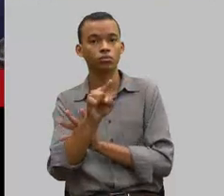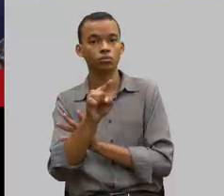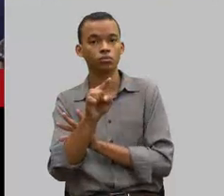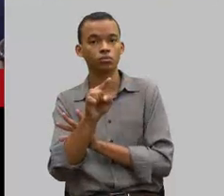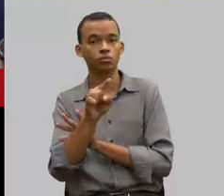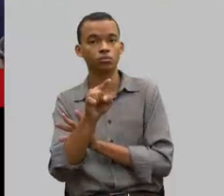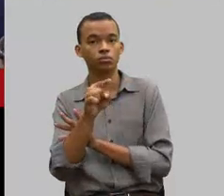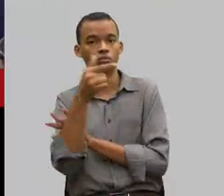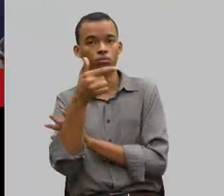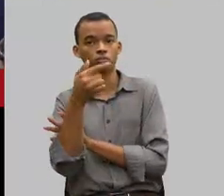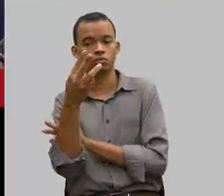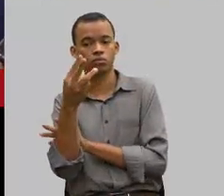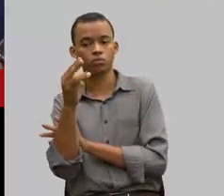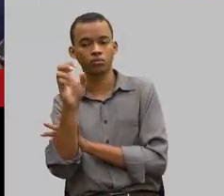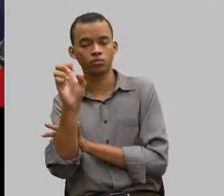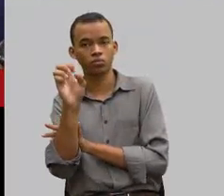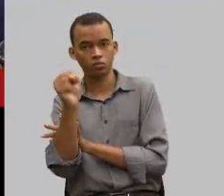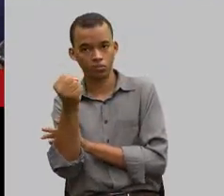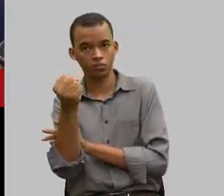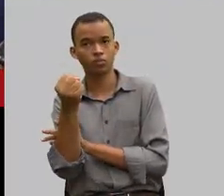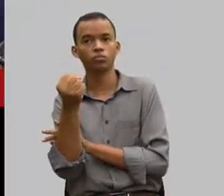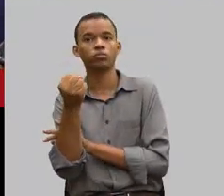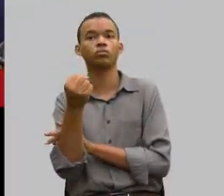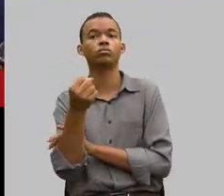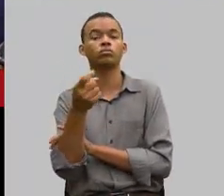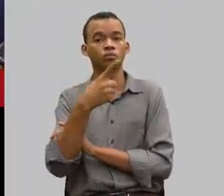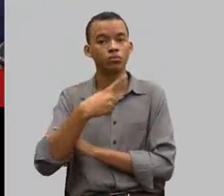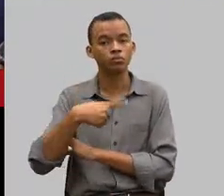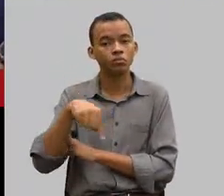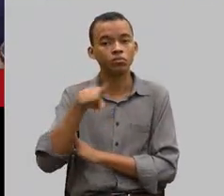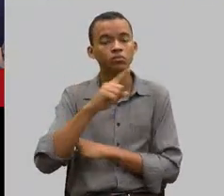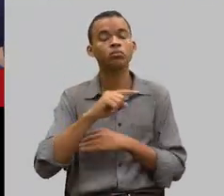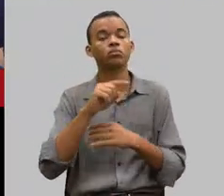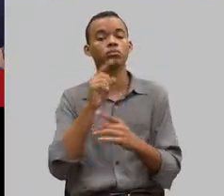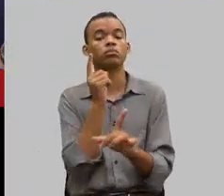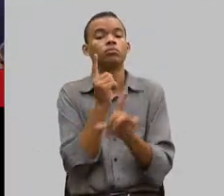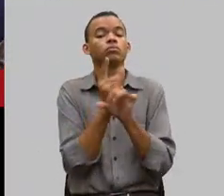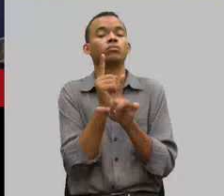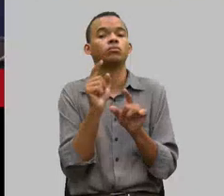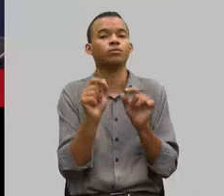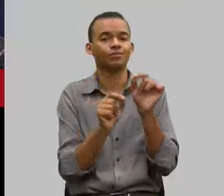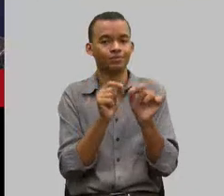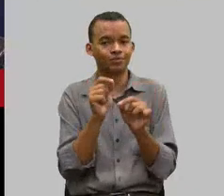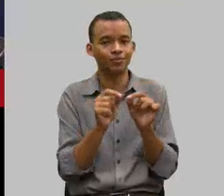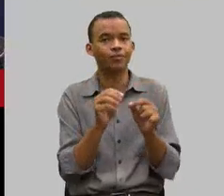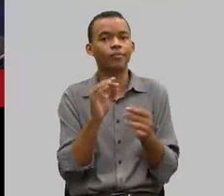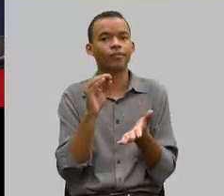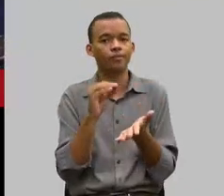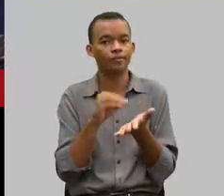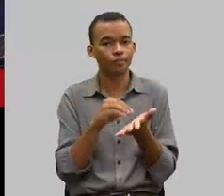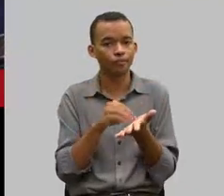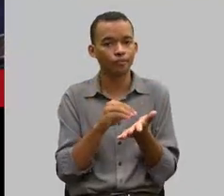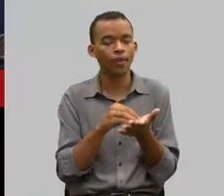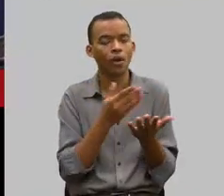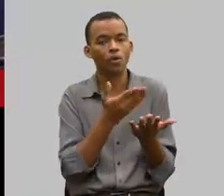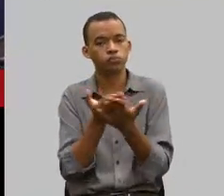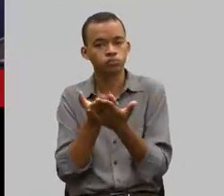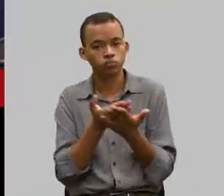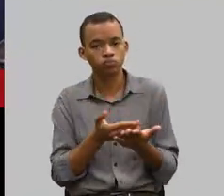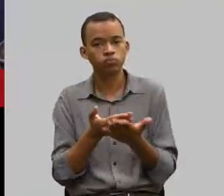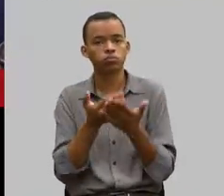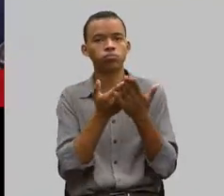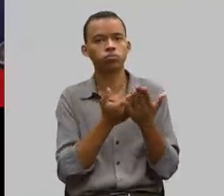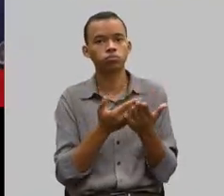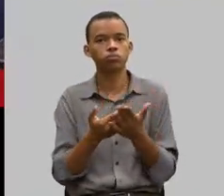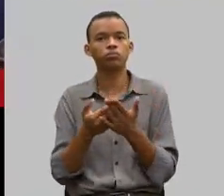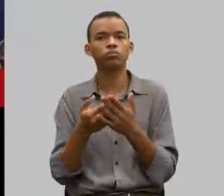238 eh nós vamos constatar ausência de estudo atuarial orçamentário patrimonial e